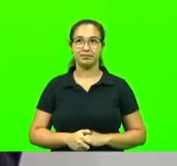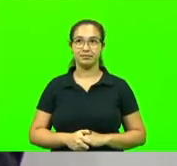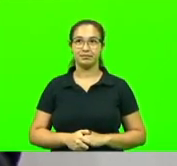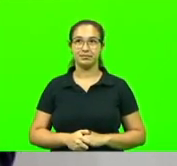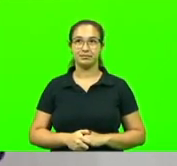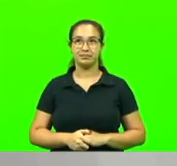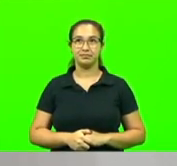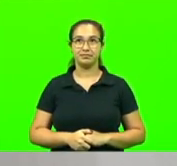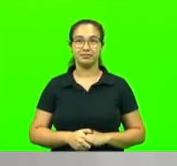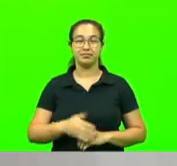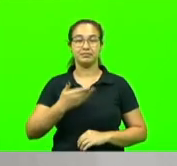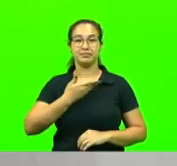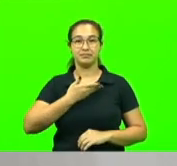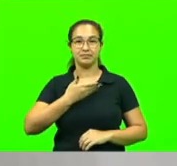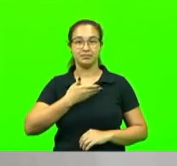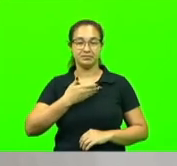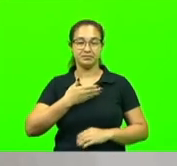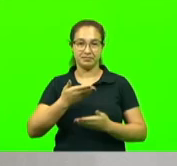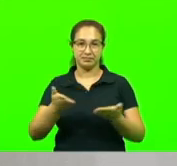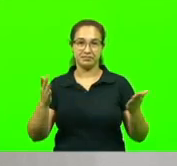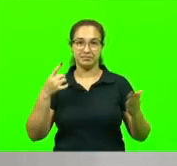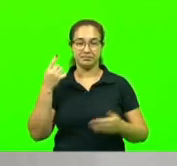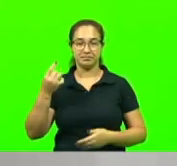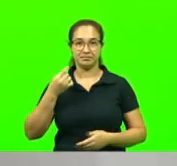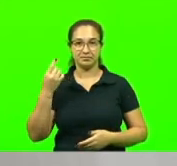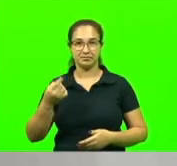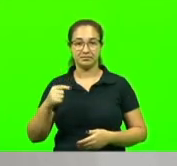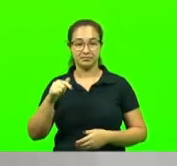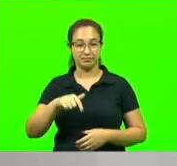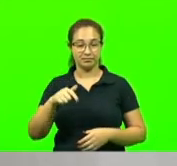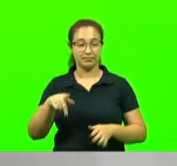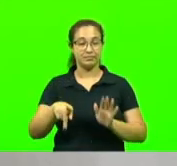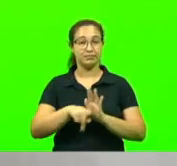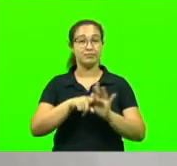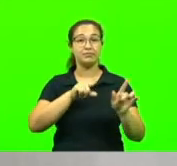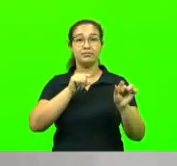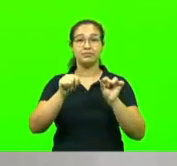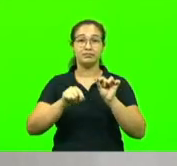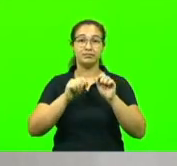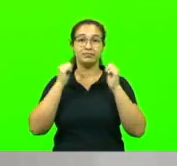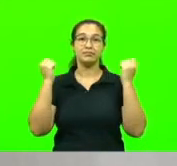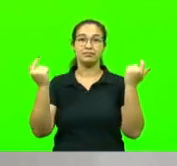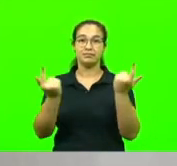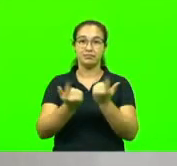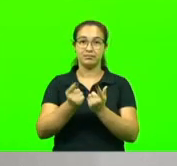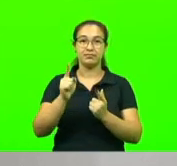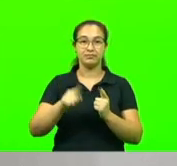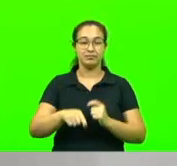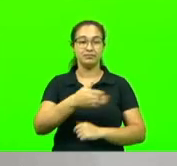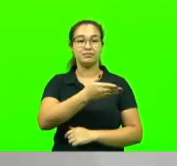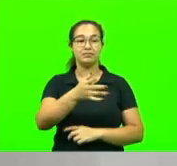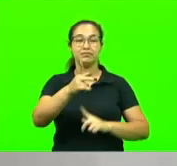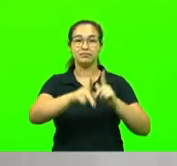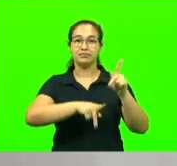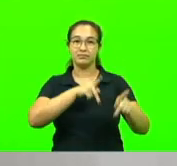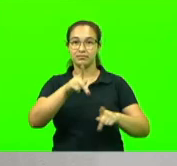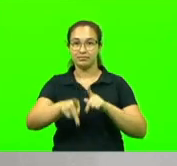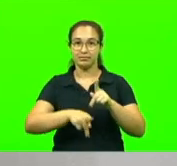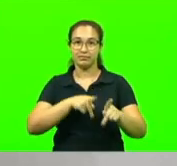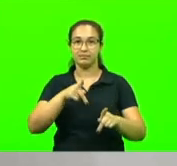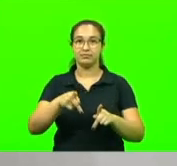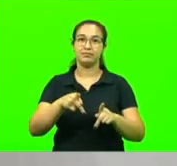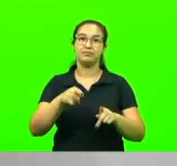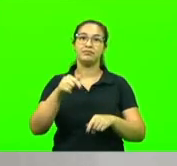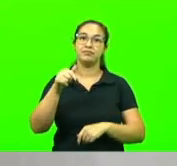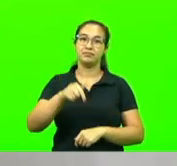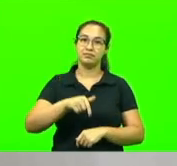Prezados colegas, nós estamos na casa do povo. E tudo que é de interesse popular tem o dever e o